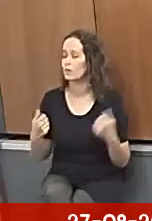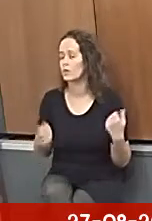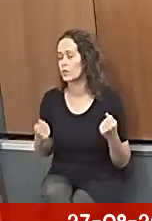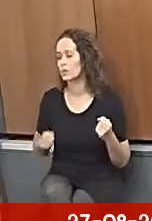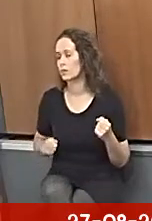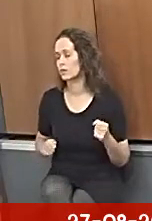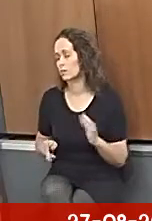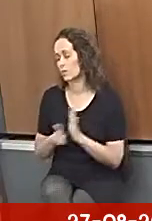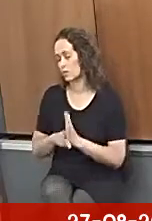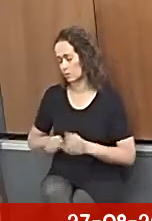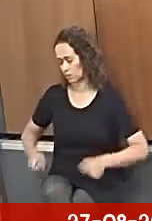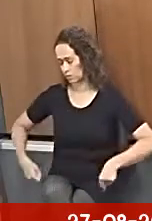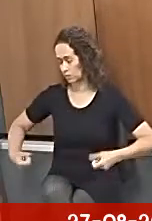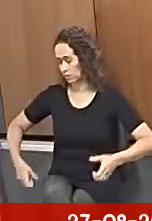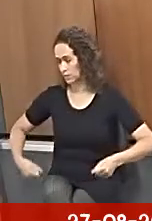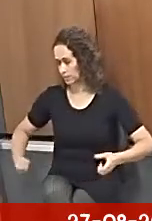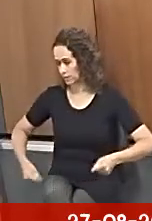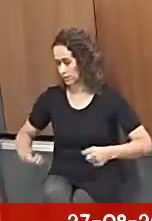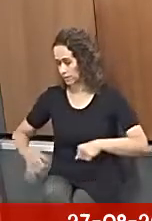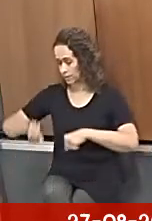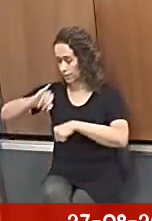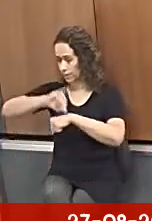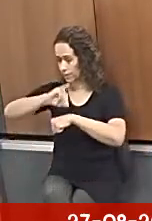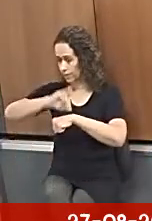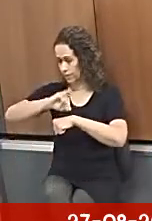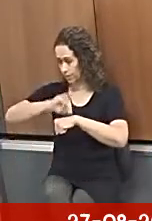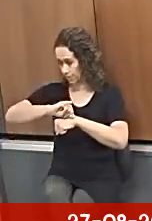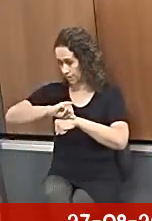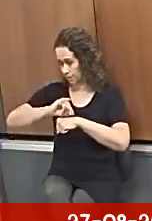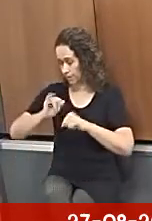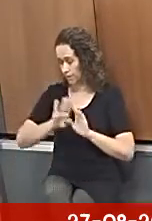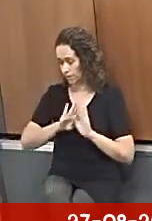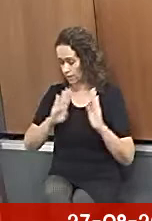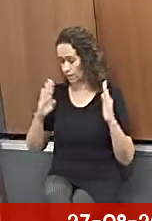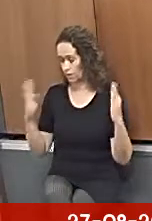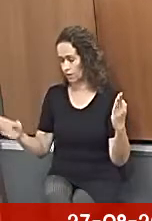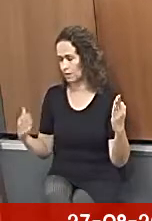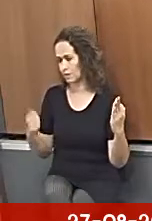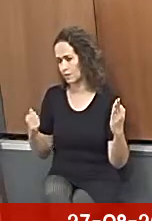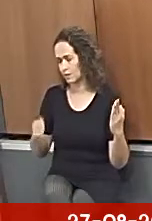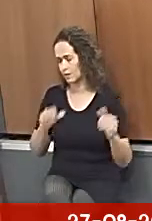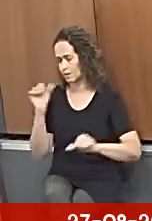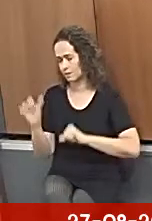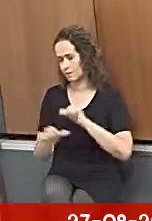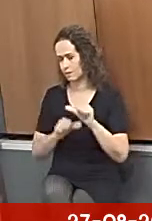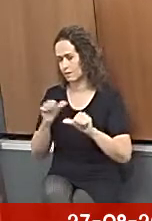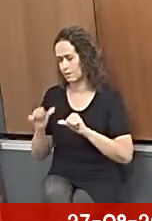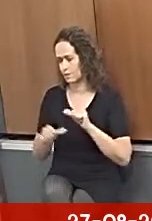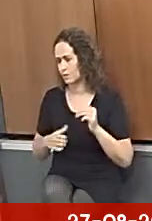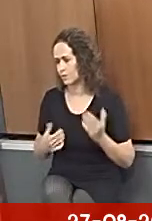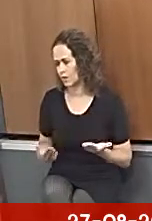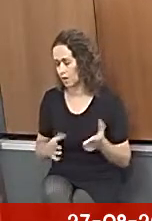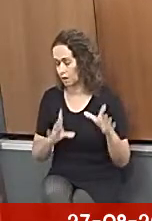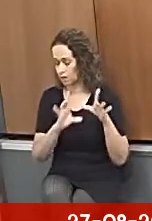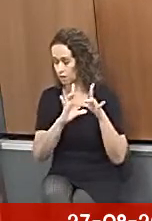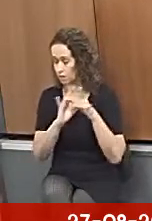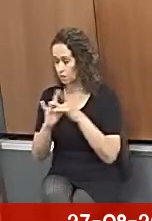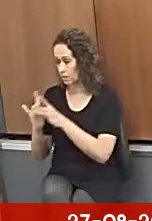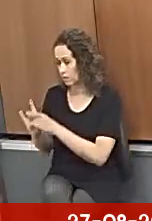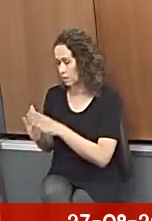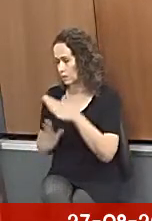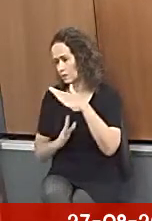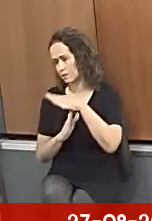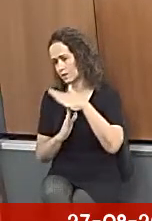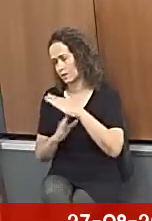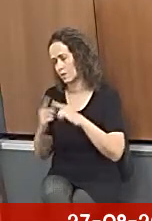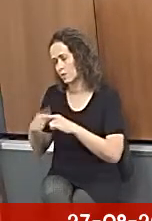cadeirante subir para o anel superior a fachada do estádio teria que ser alterado e havia aí nesse contexto uma limitação do